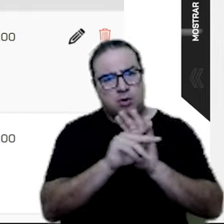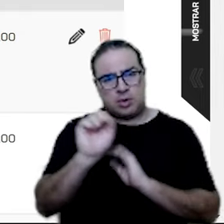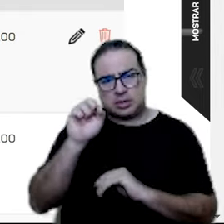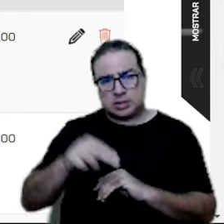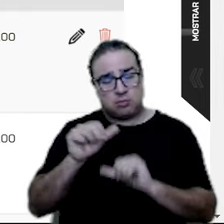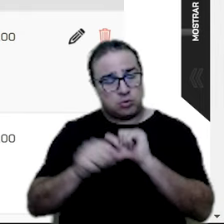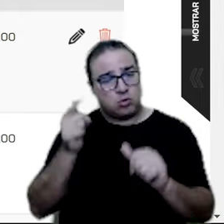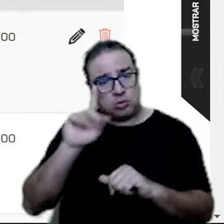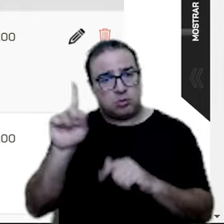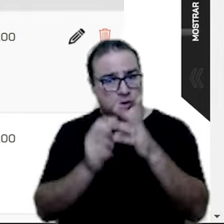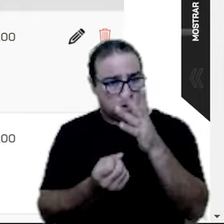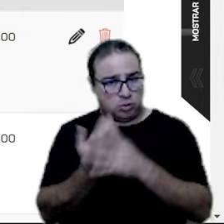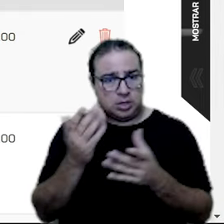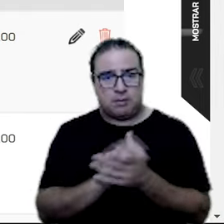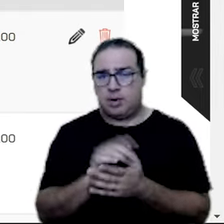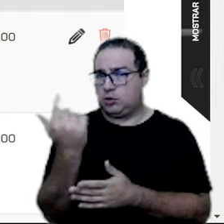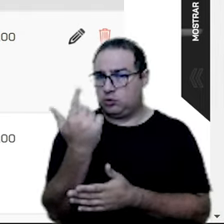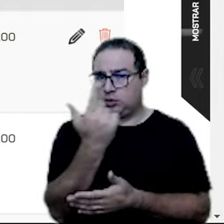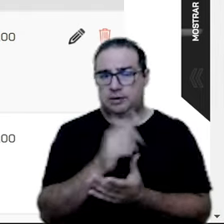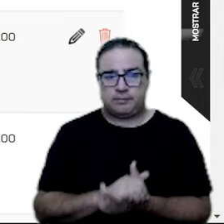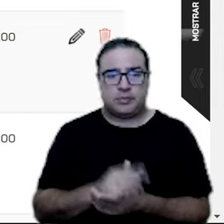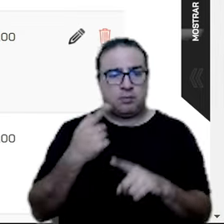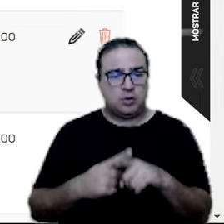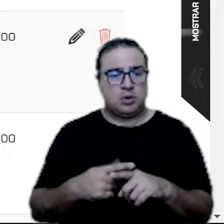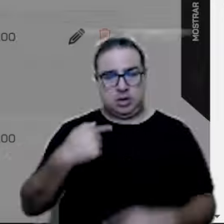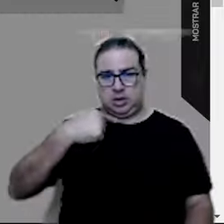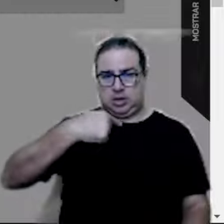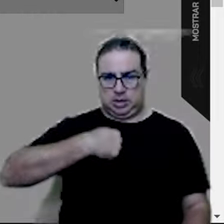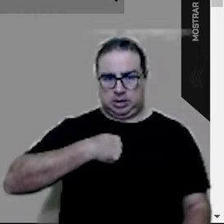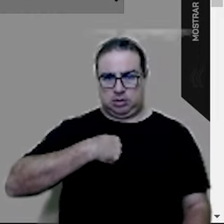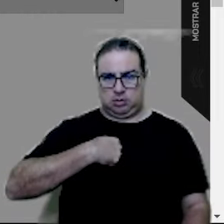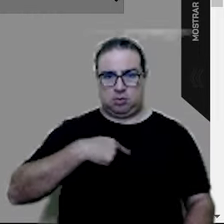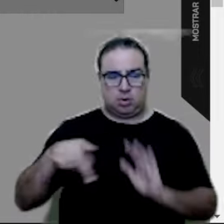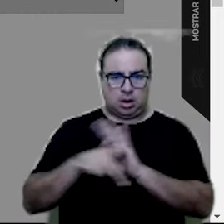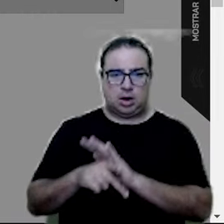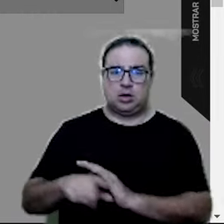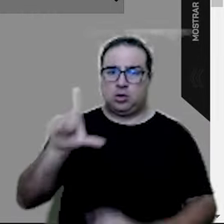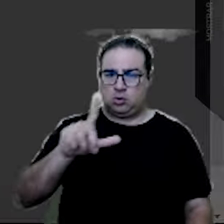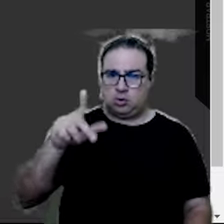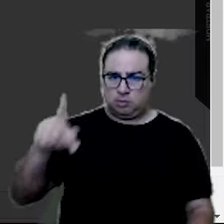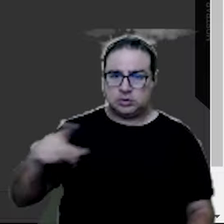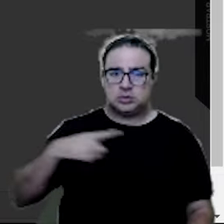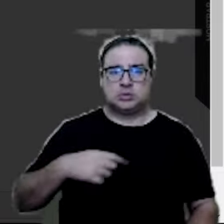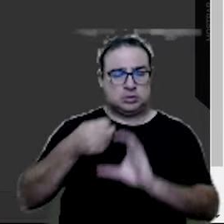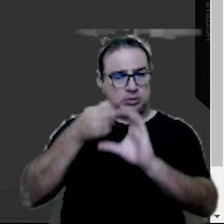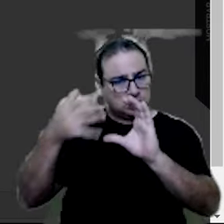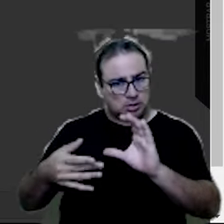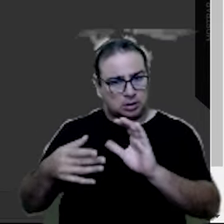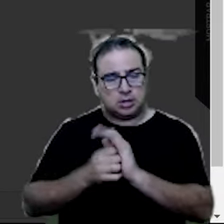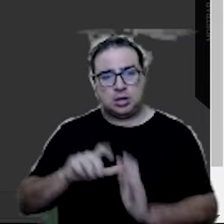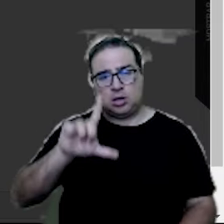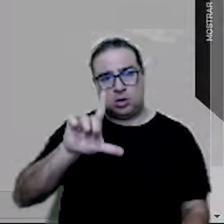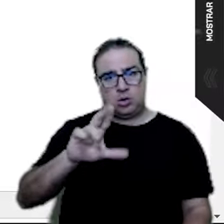Ó ficou uma outra porque a gente criou aqui mas não existe isso quando eu sou do lucro presumido quando eu